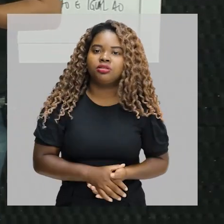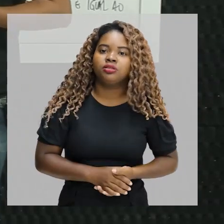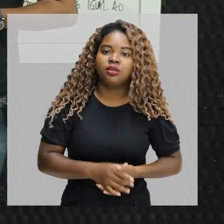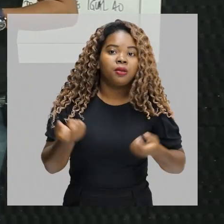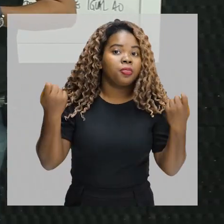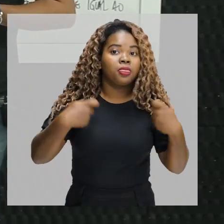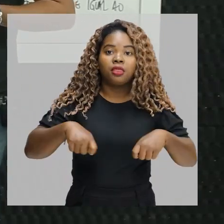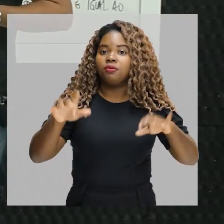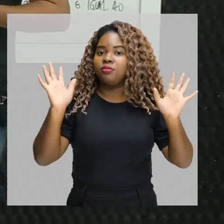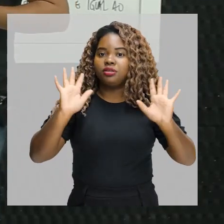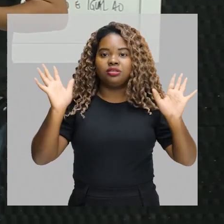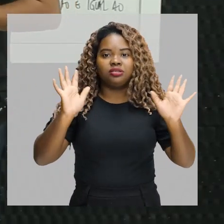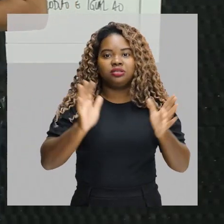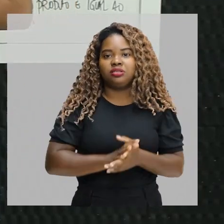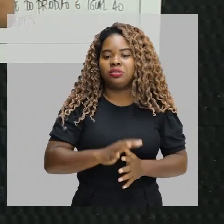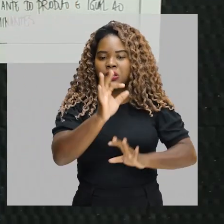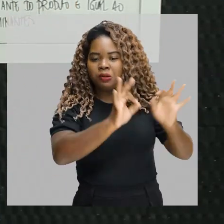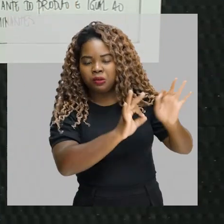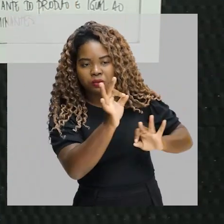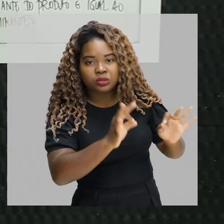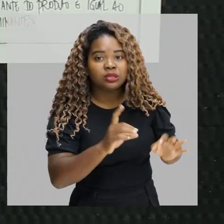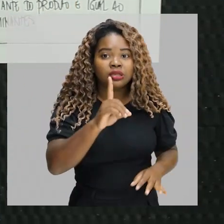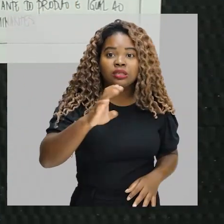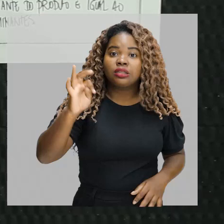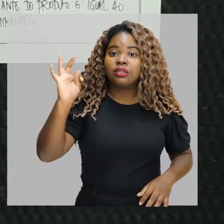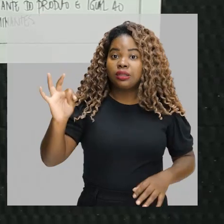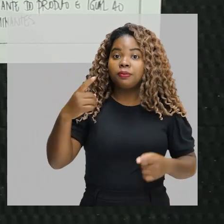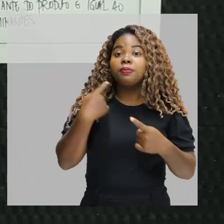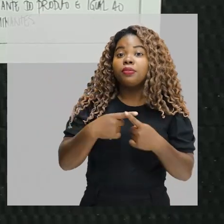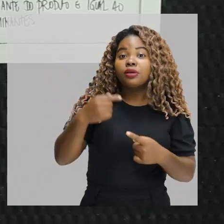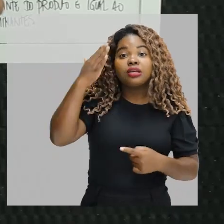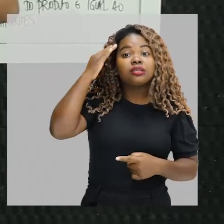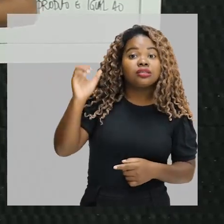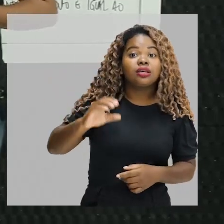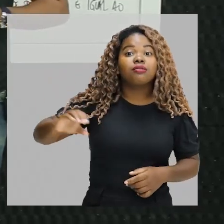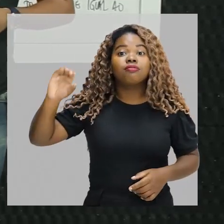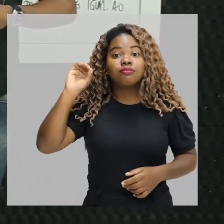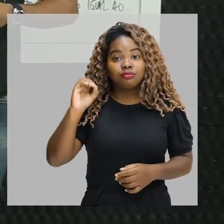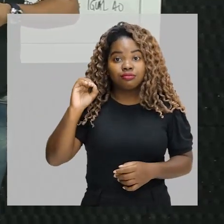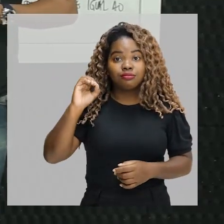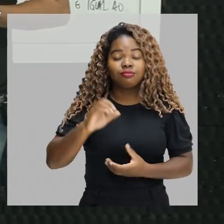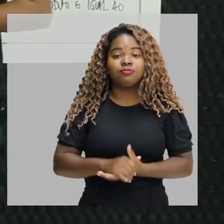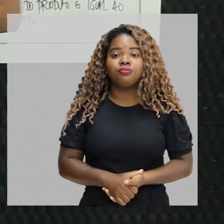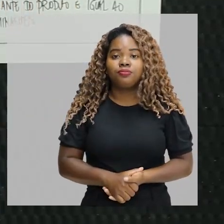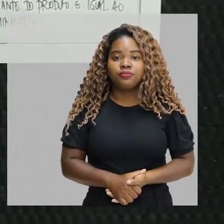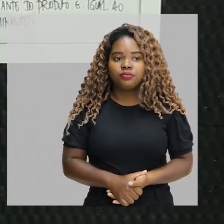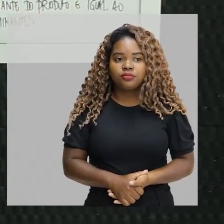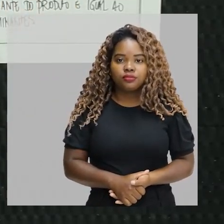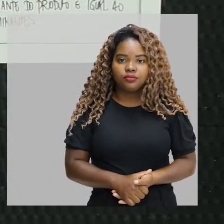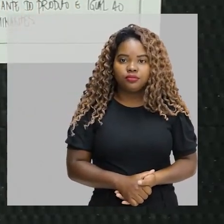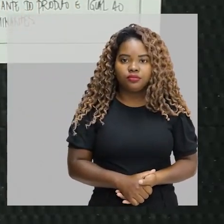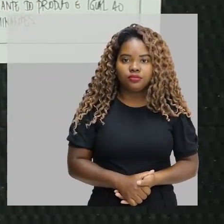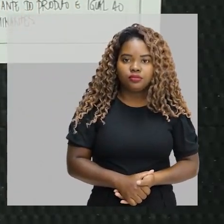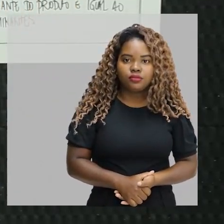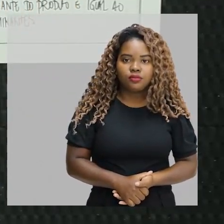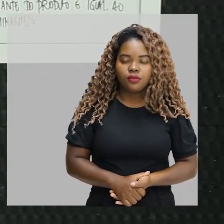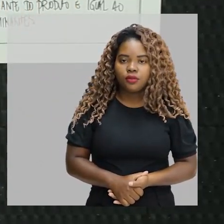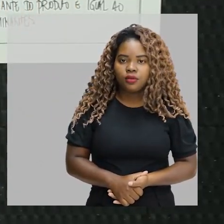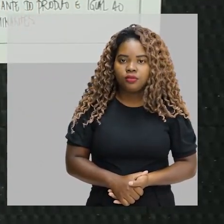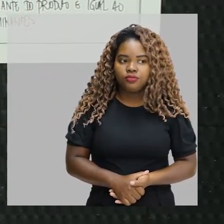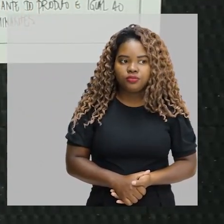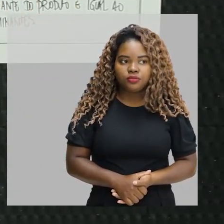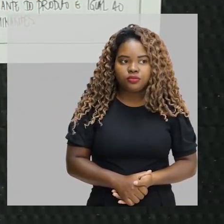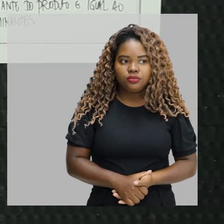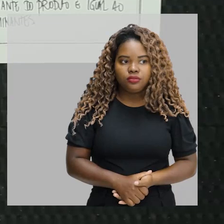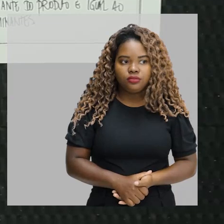vou precisar calcular esse determinante, porque eu já sei que ele vai ser igual a zero. Tá? Então, nesse caso aqui,